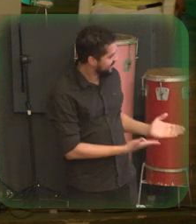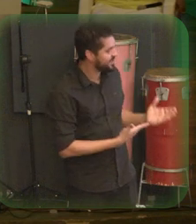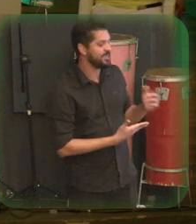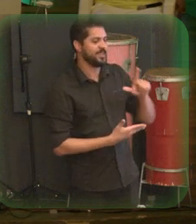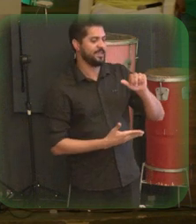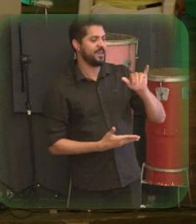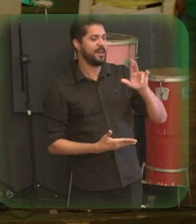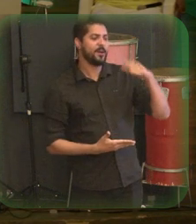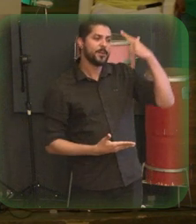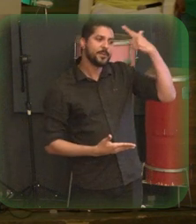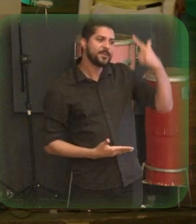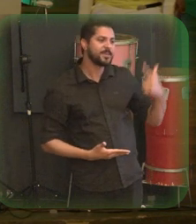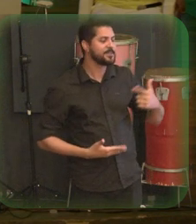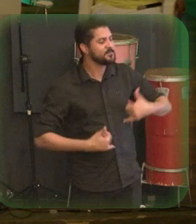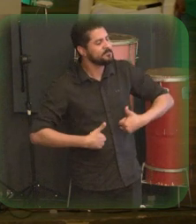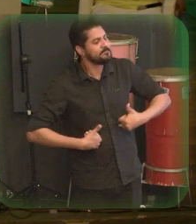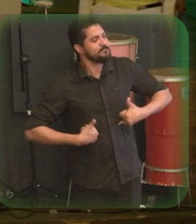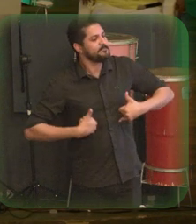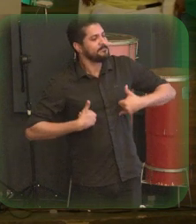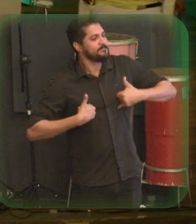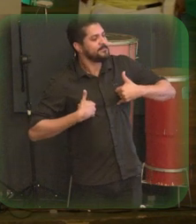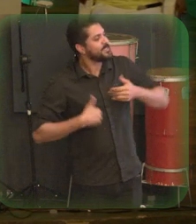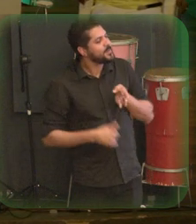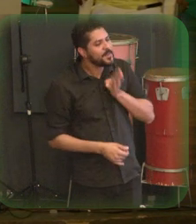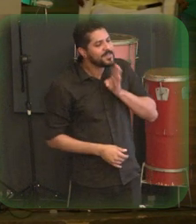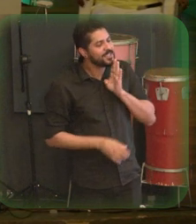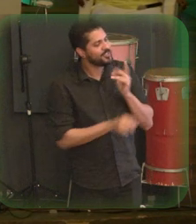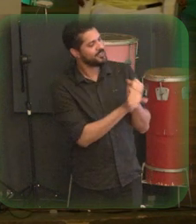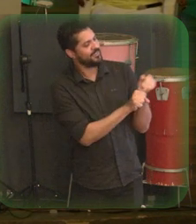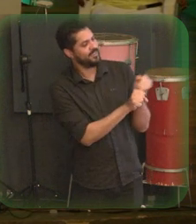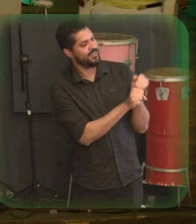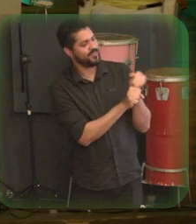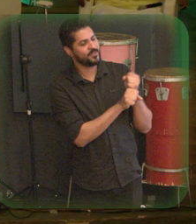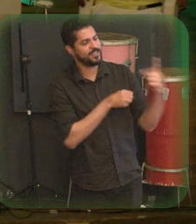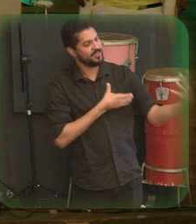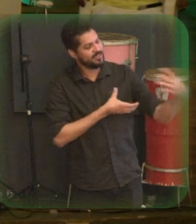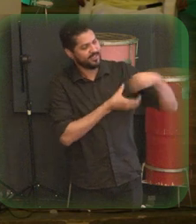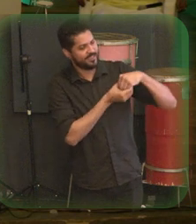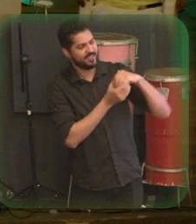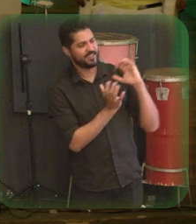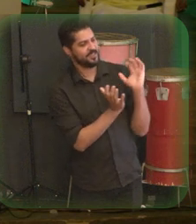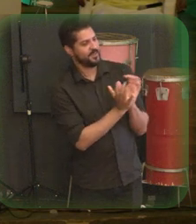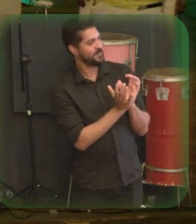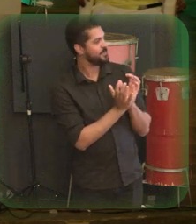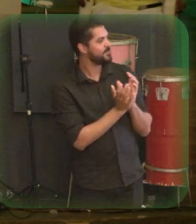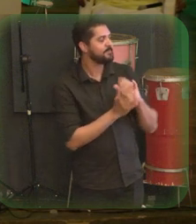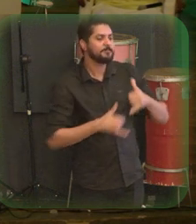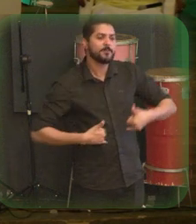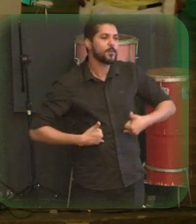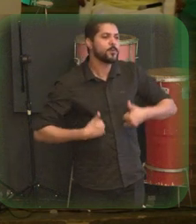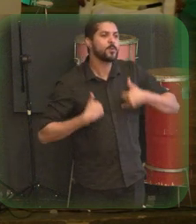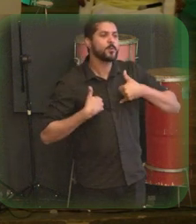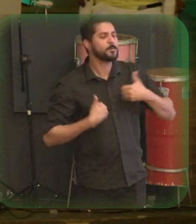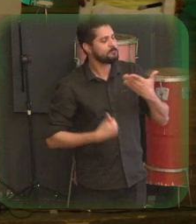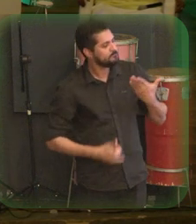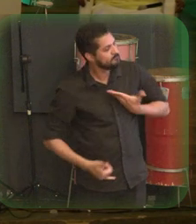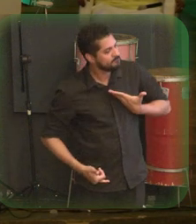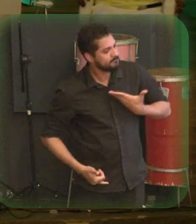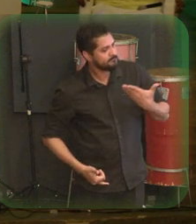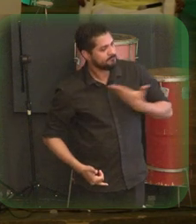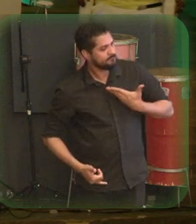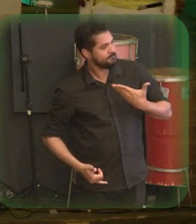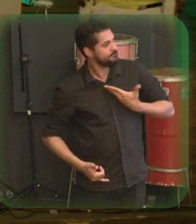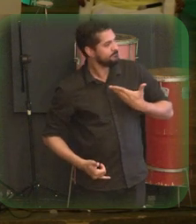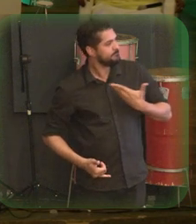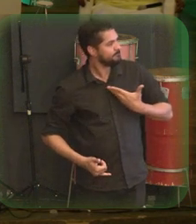orgulho de você, muito orgulho de conhecer há tanto tempo, de você estar na nossa equipe, muito orgulho de ser teu amigo e a